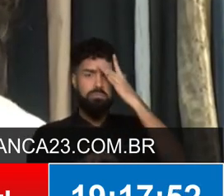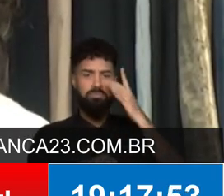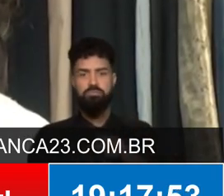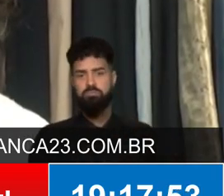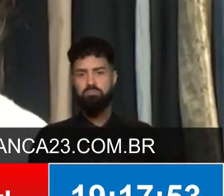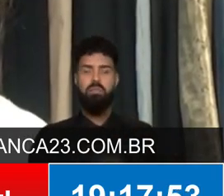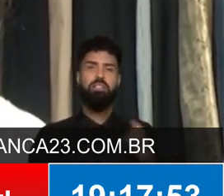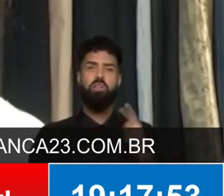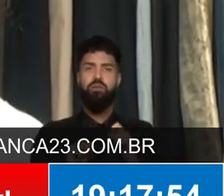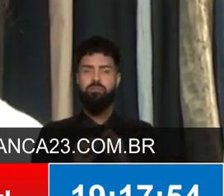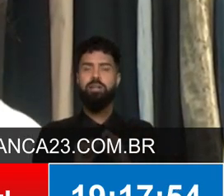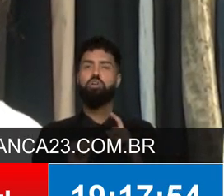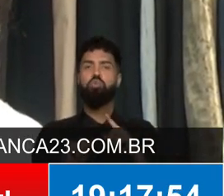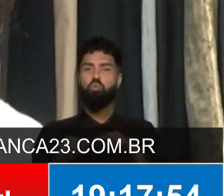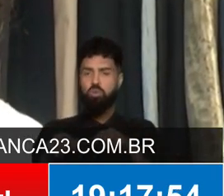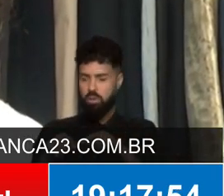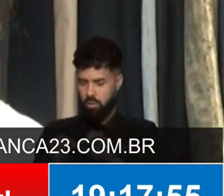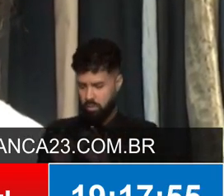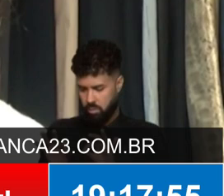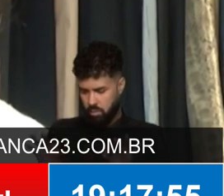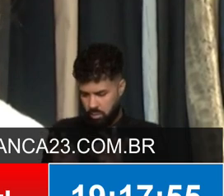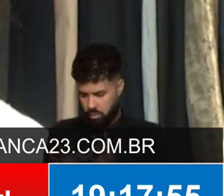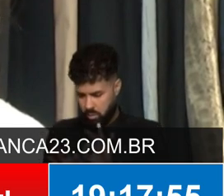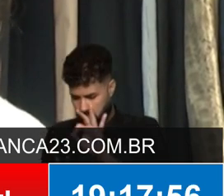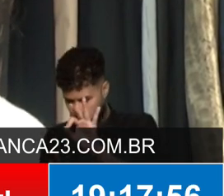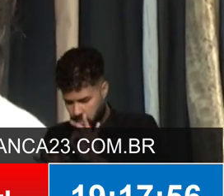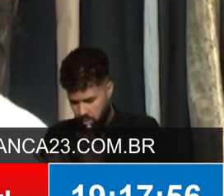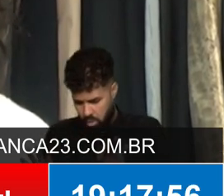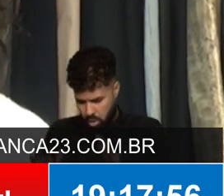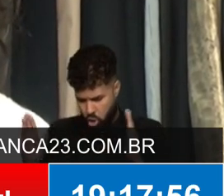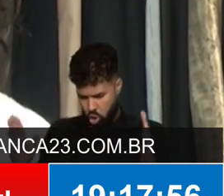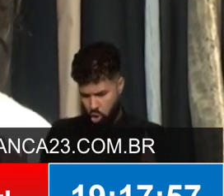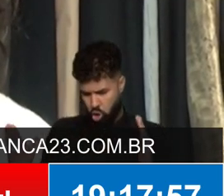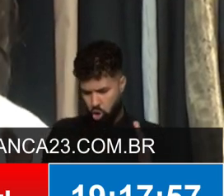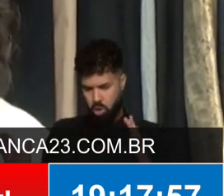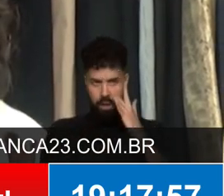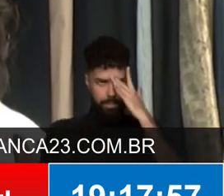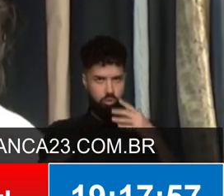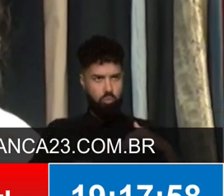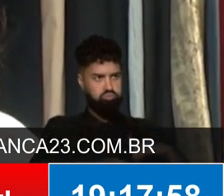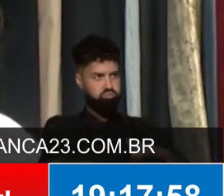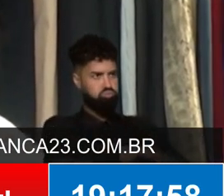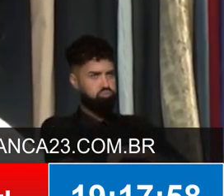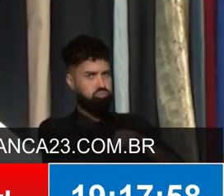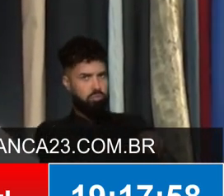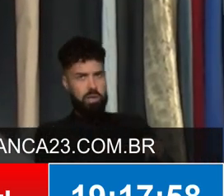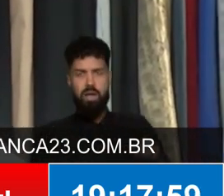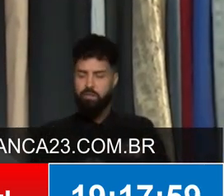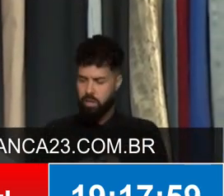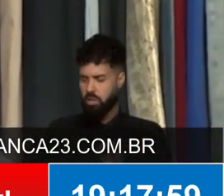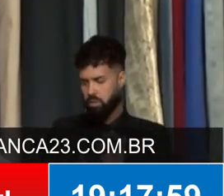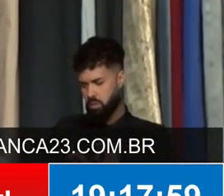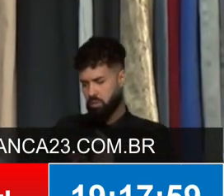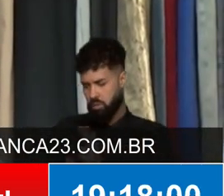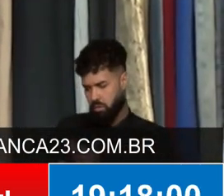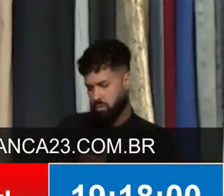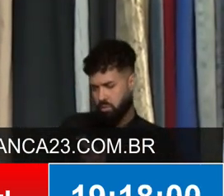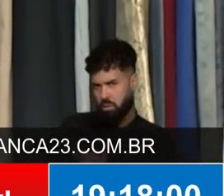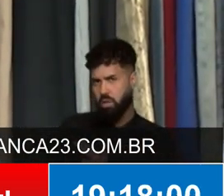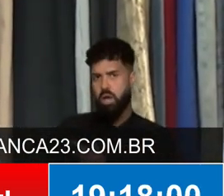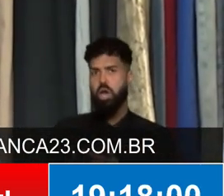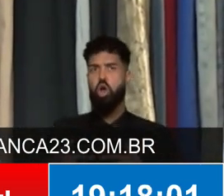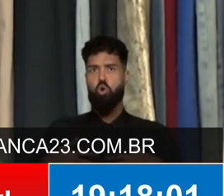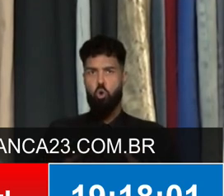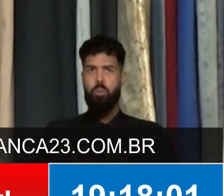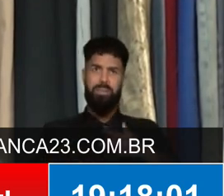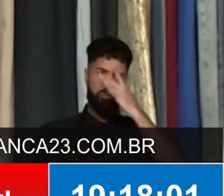desenvolva moldes, né, de roupas para vestir em pessoas grandes. E a gente desenvolveu esses moldes a partir de corpos